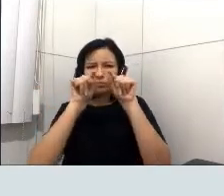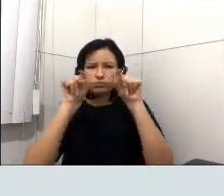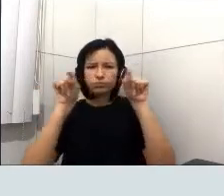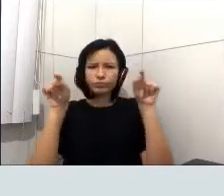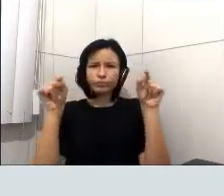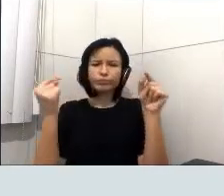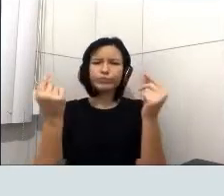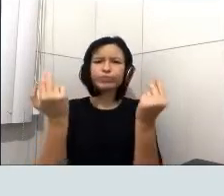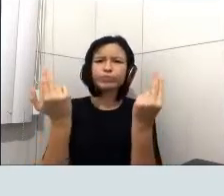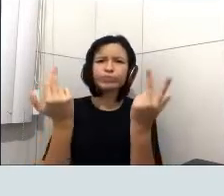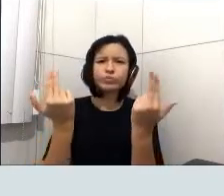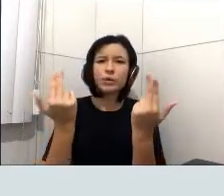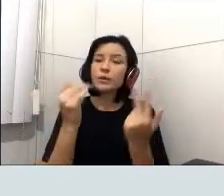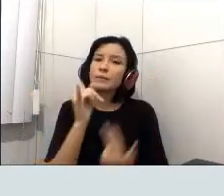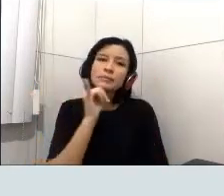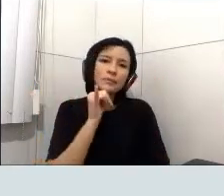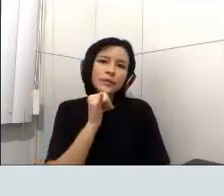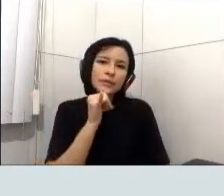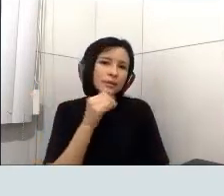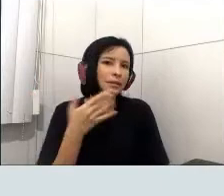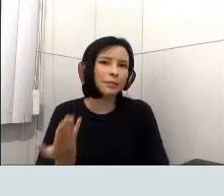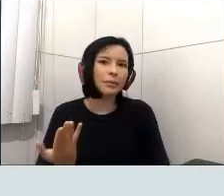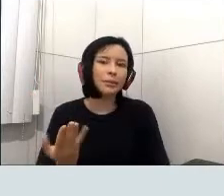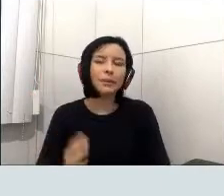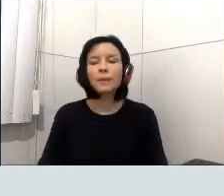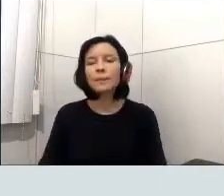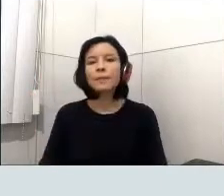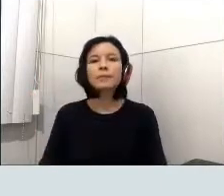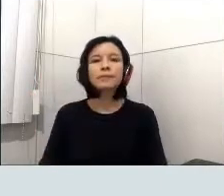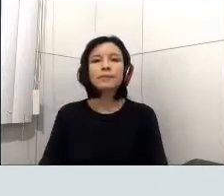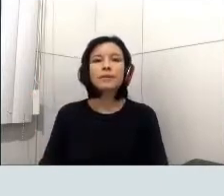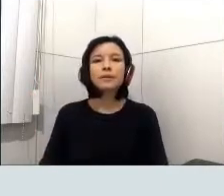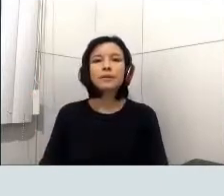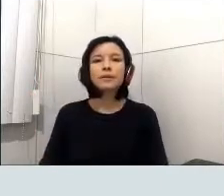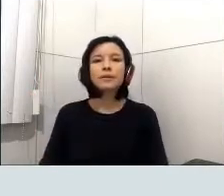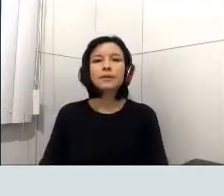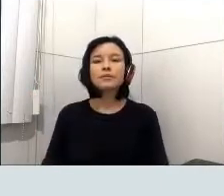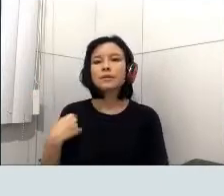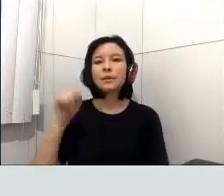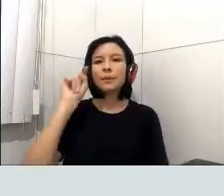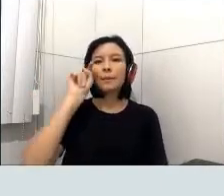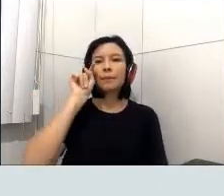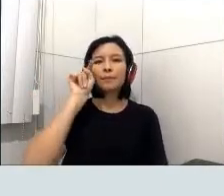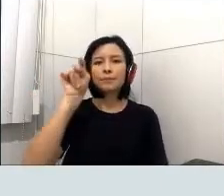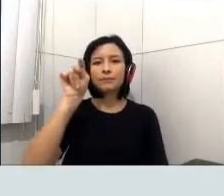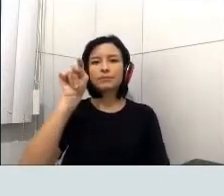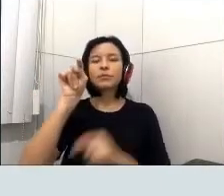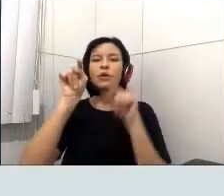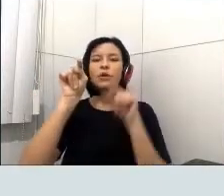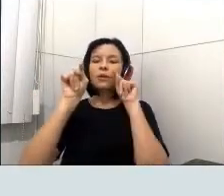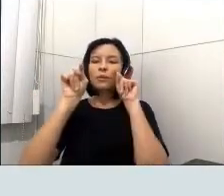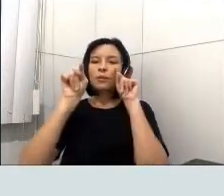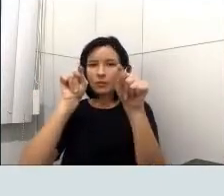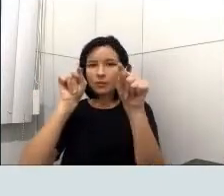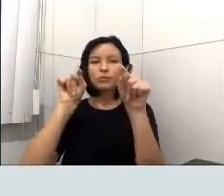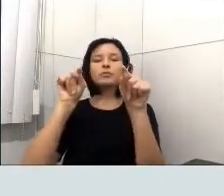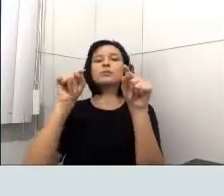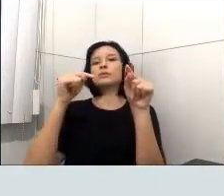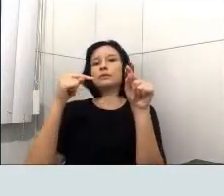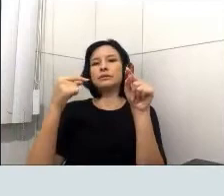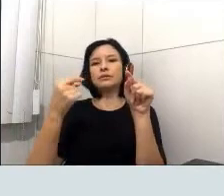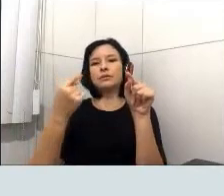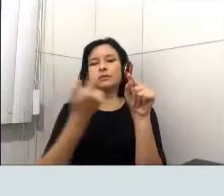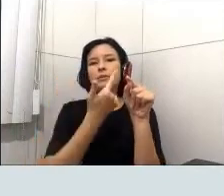certo? Ou seja, os pontos de uma também são os pontos da